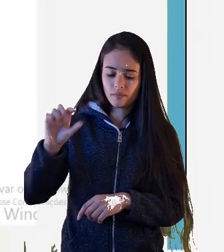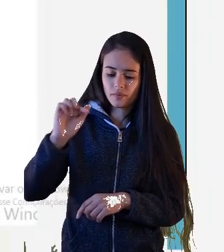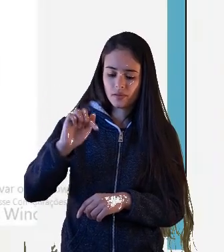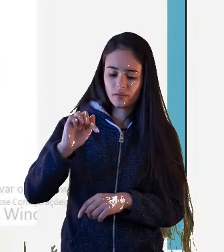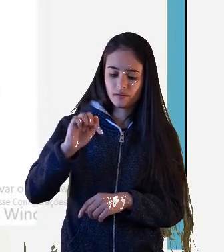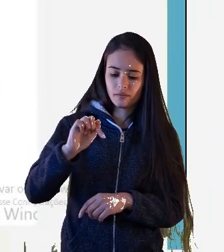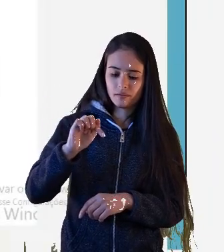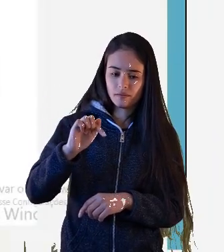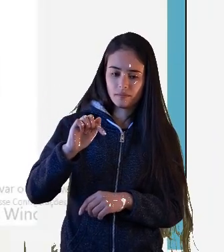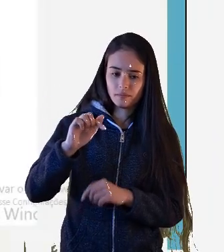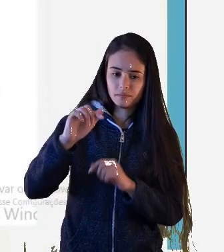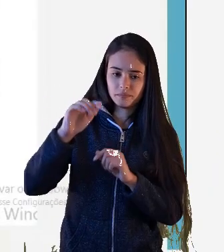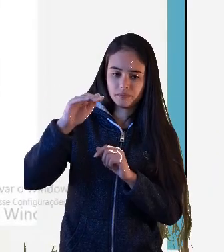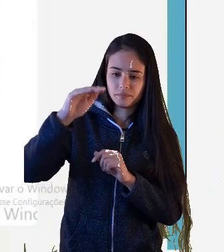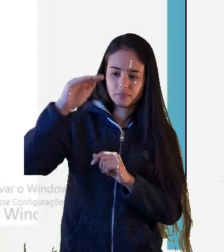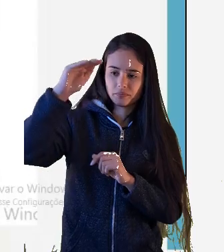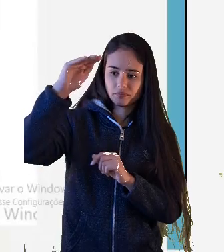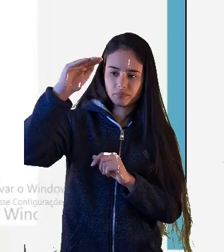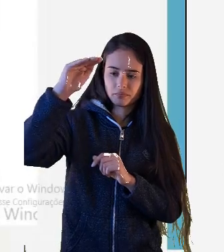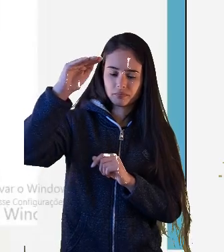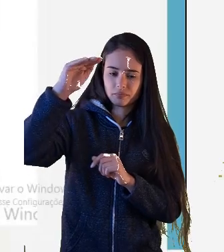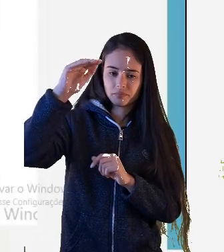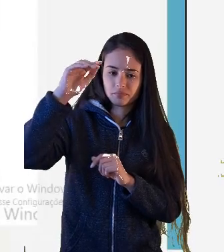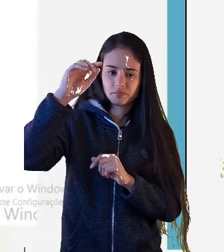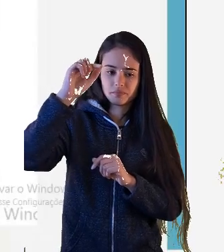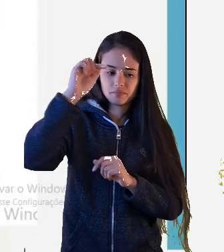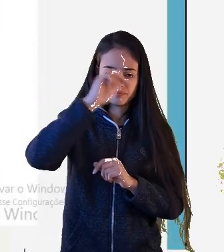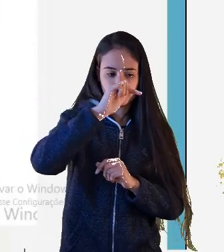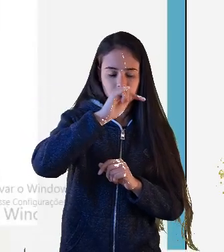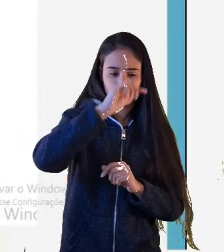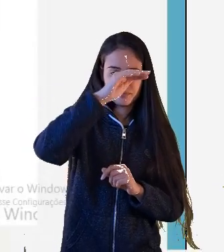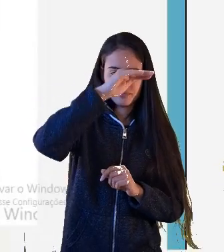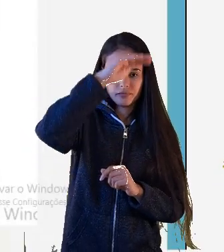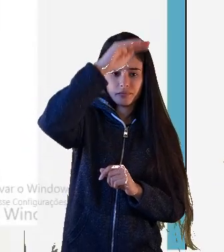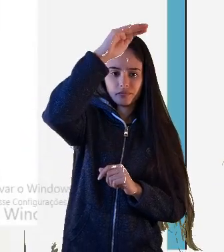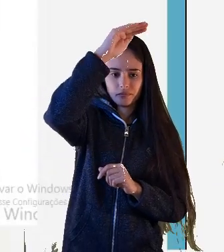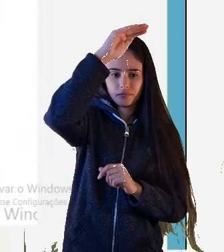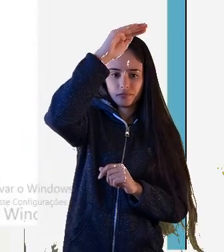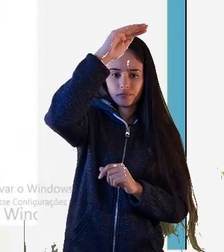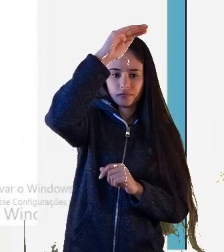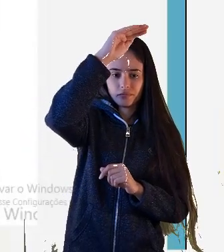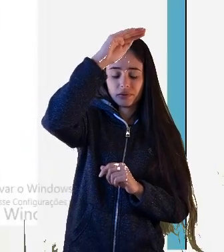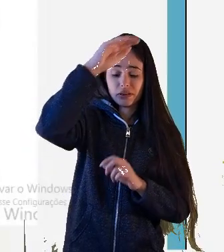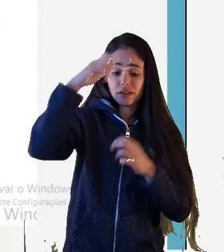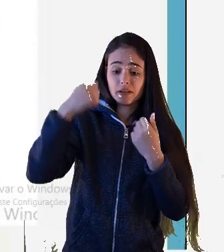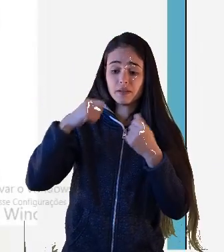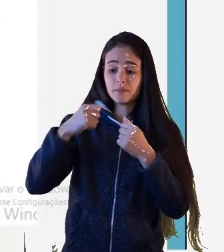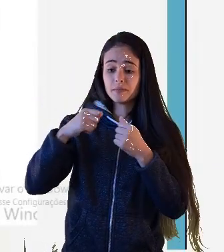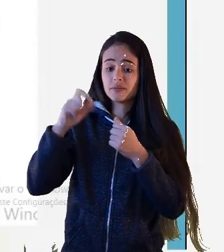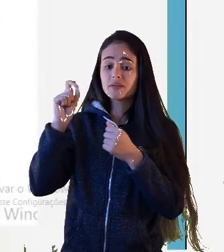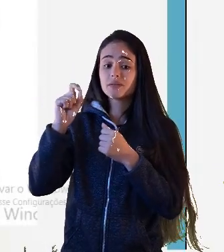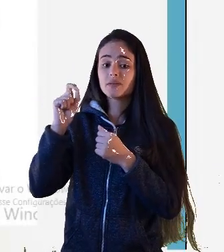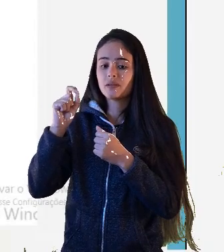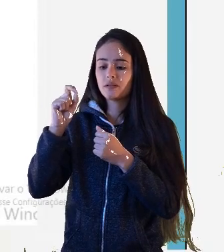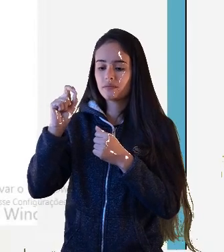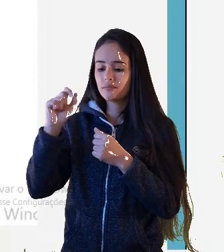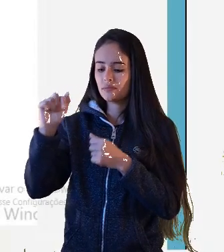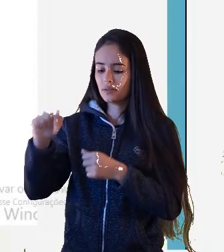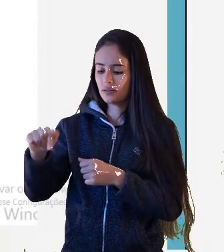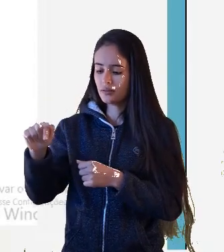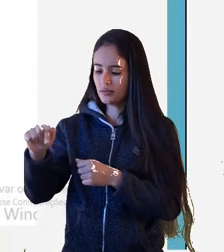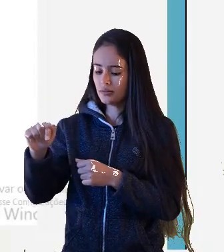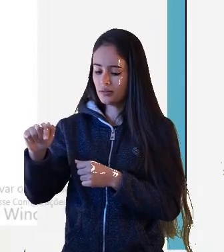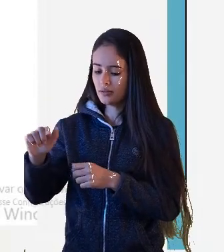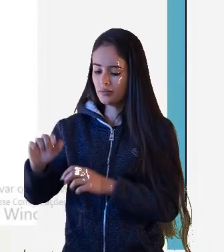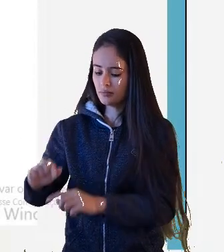são, mas, né, porque eles estão lá no meio dos outros, e não tem diferença, né? A eles são dados depois que eles entram,